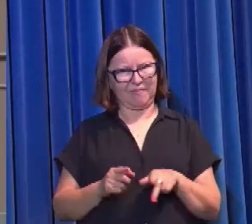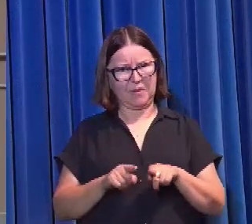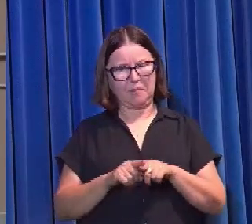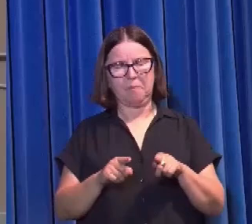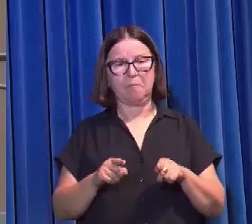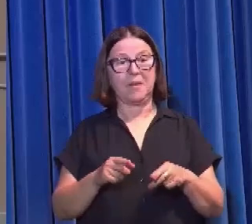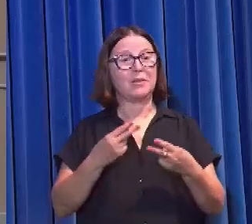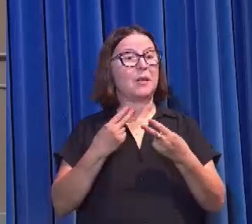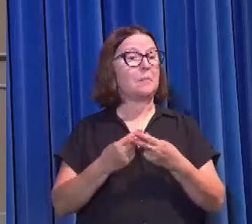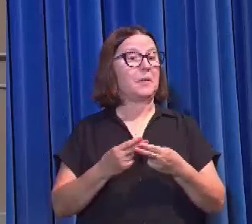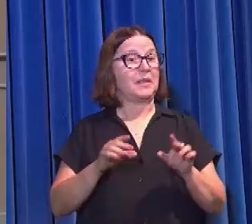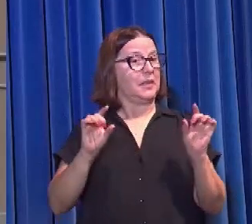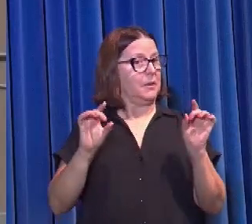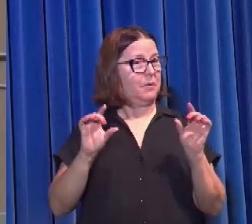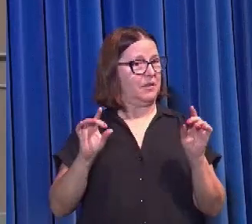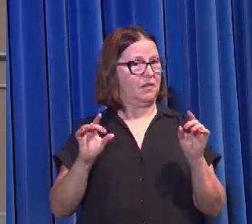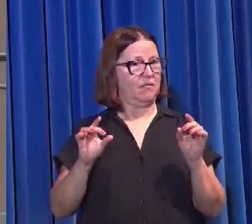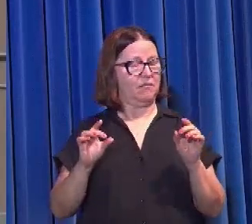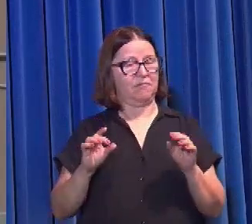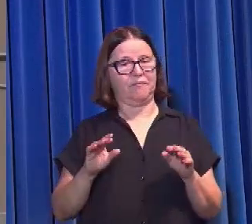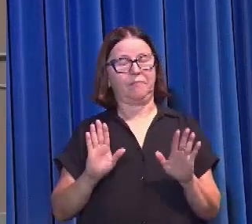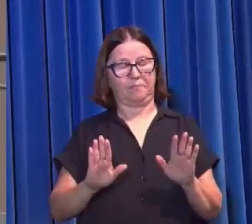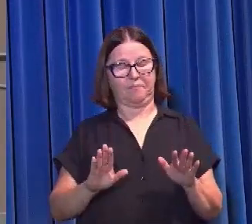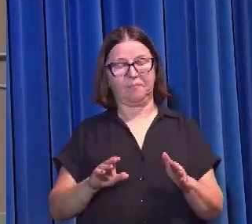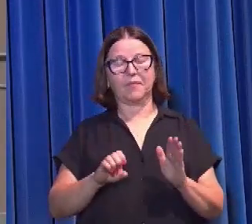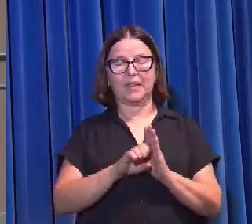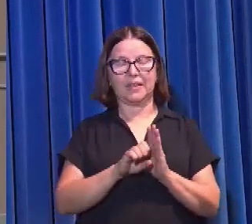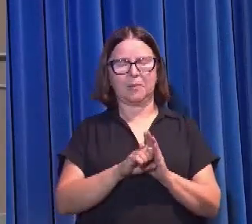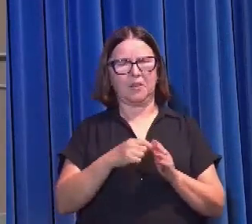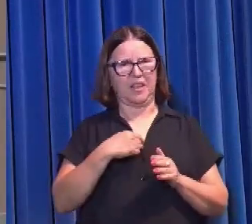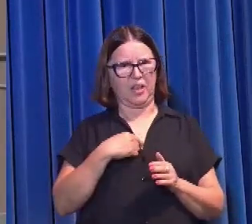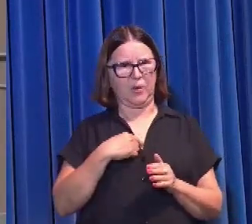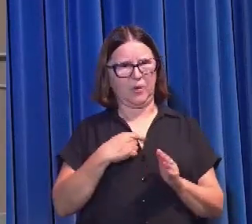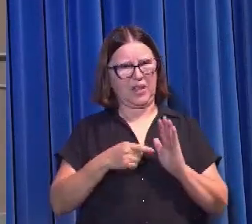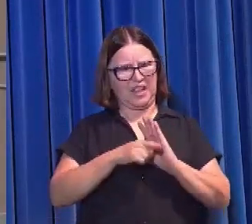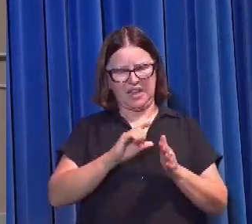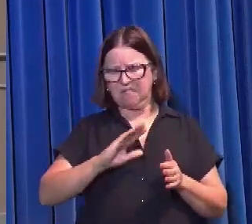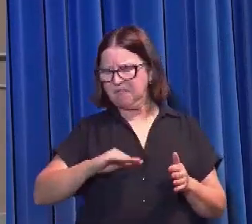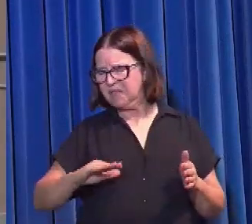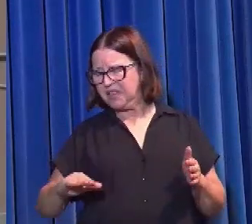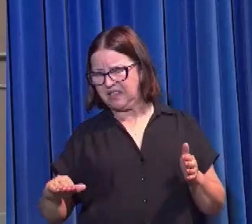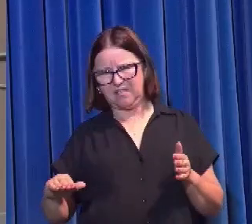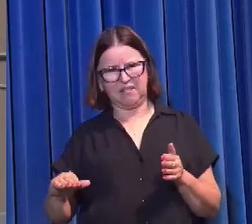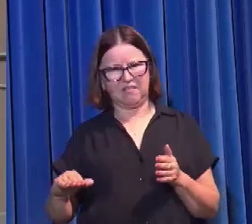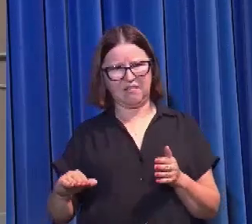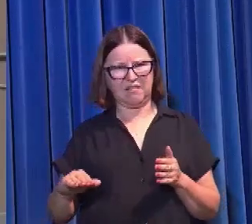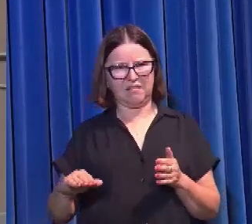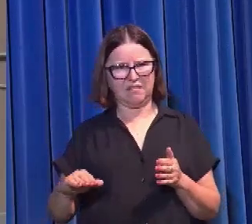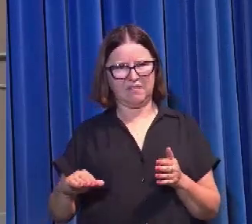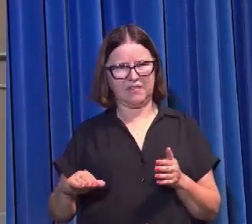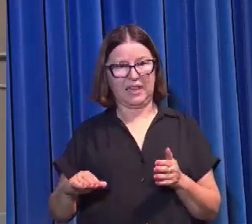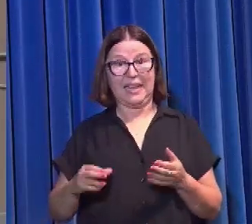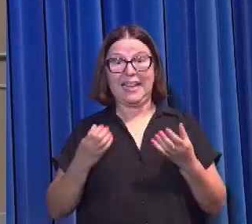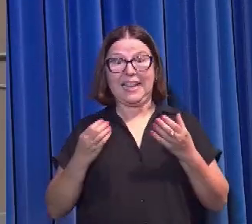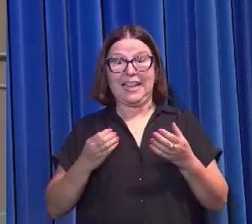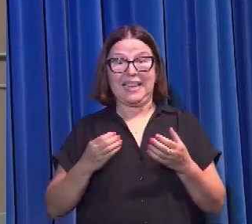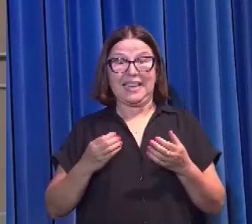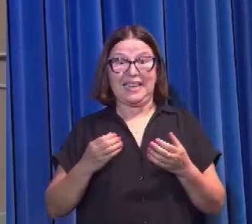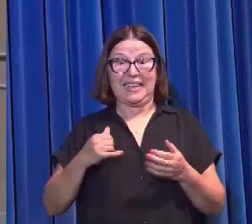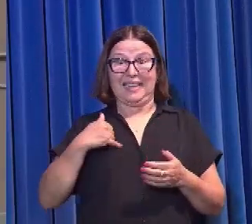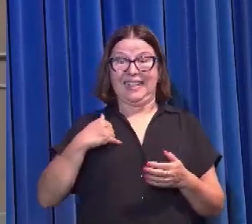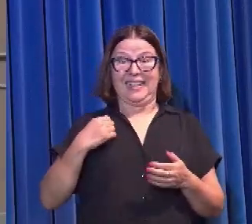de paciência, não é uma paciência qualquer. Eu, por exemplo, quando eu era menino, eu não via a hora de fazer 18 anos para tirar a